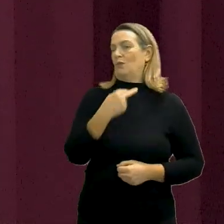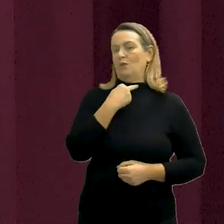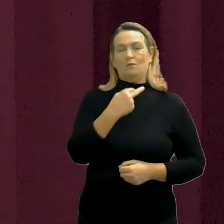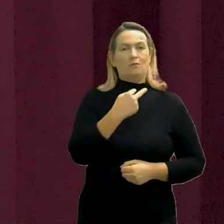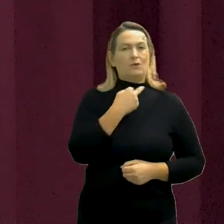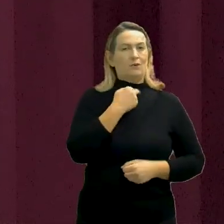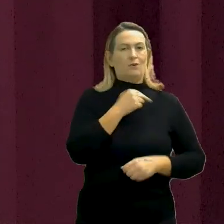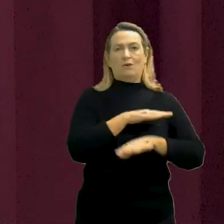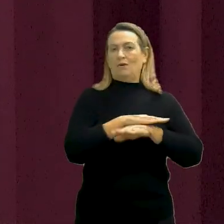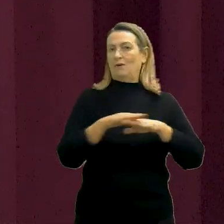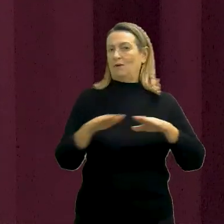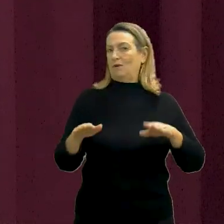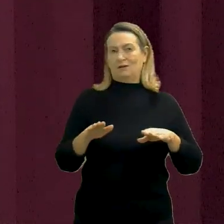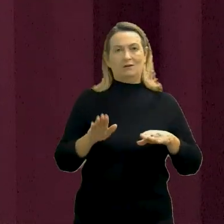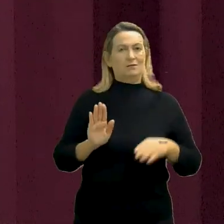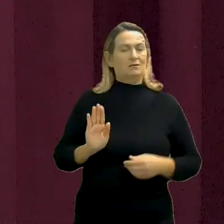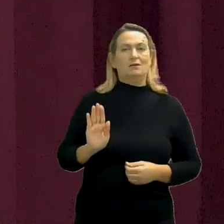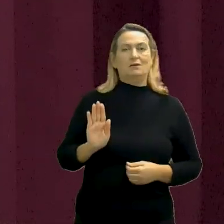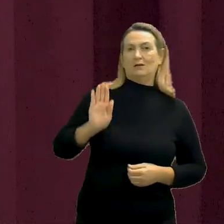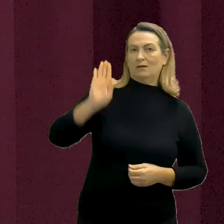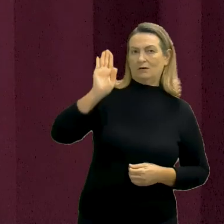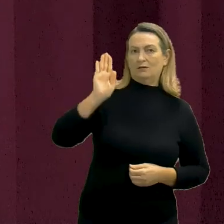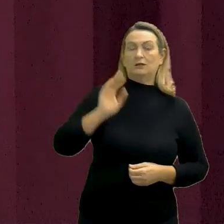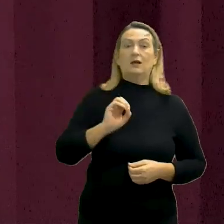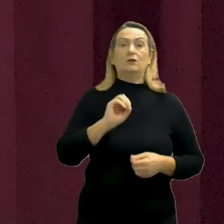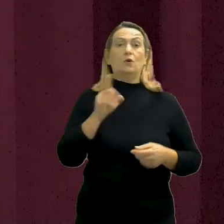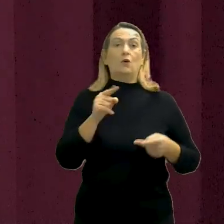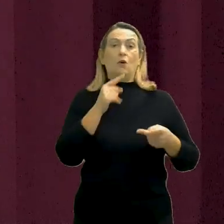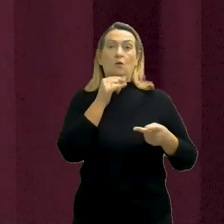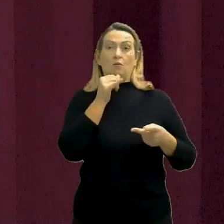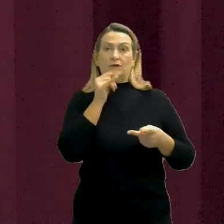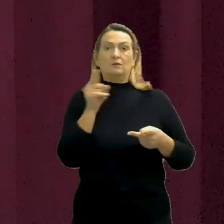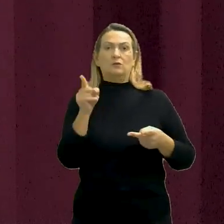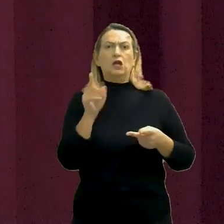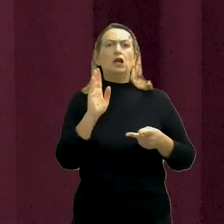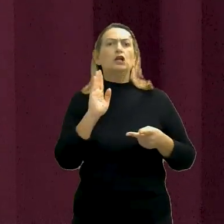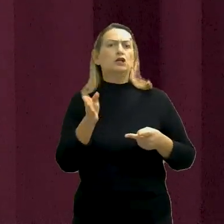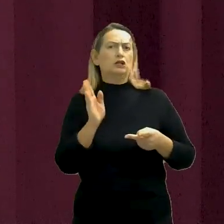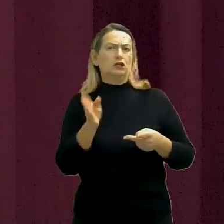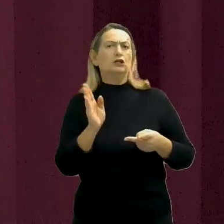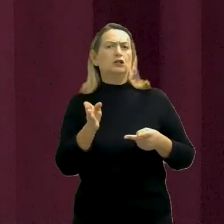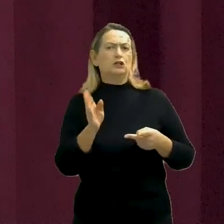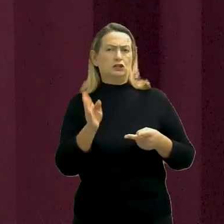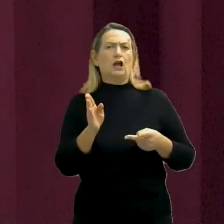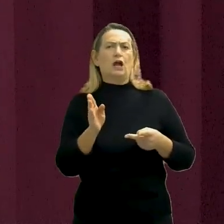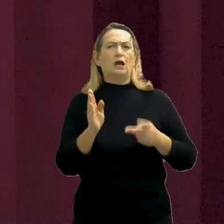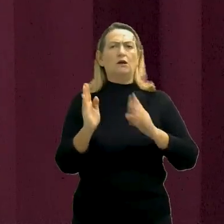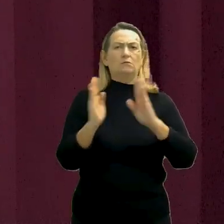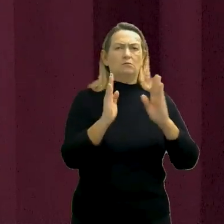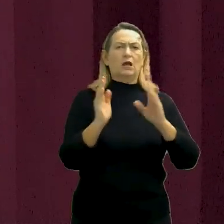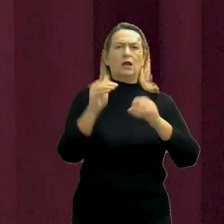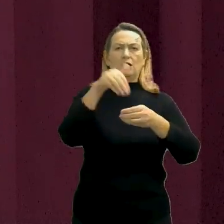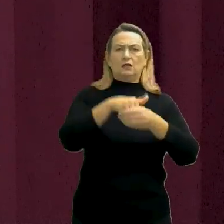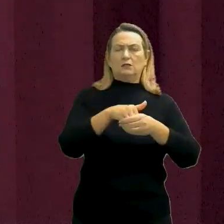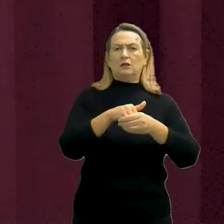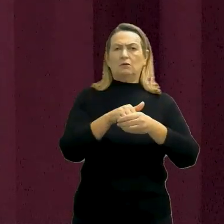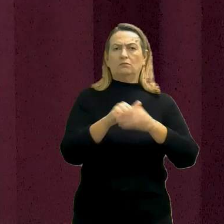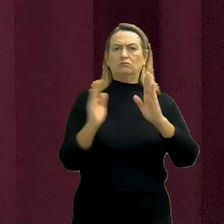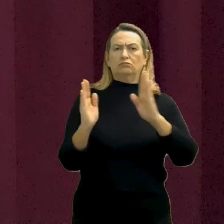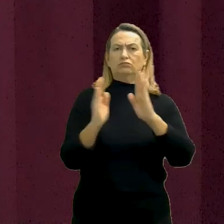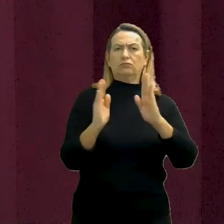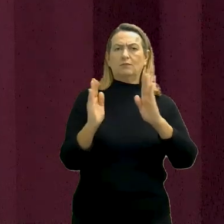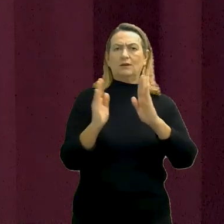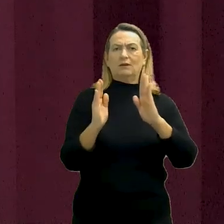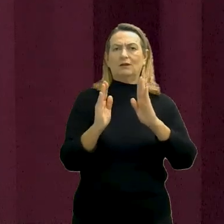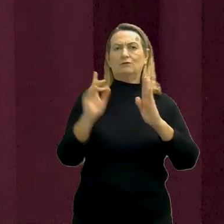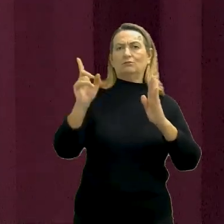ter de ser candidata por exemplo ele foi cassado né pelo poder legislativo ou pelo poder executivo as suas contas